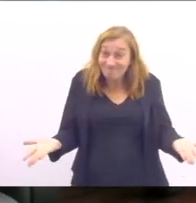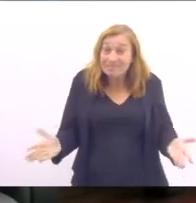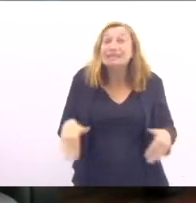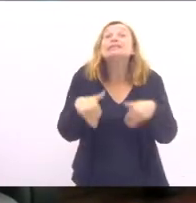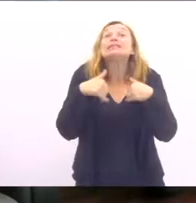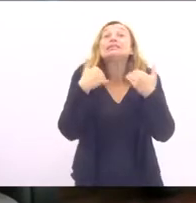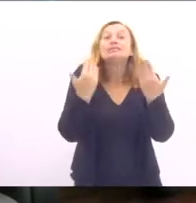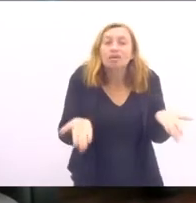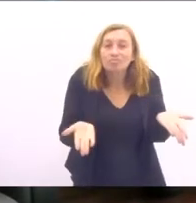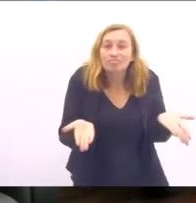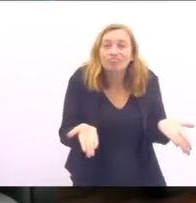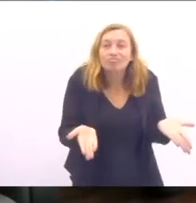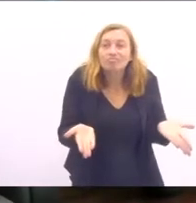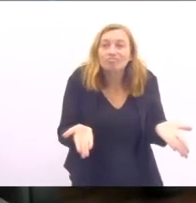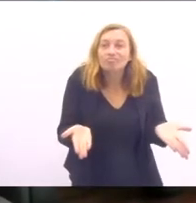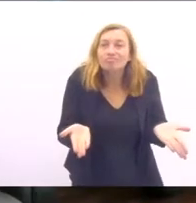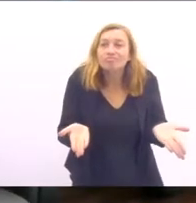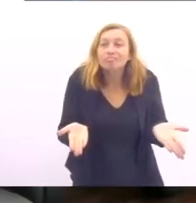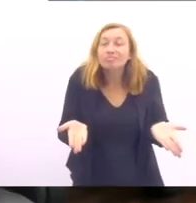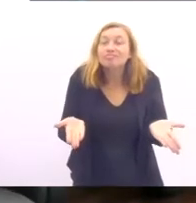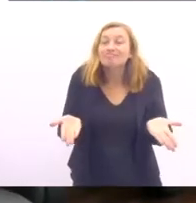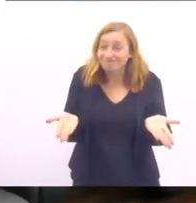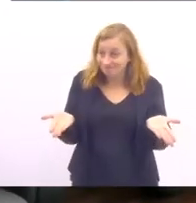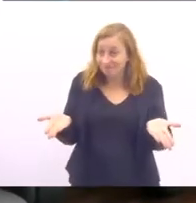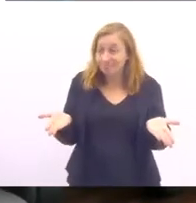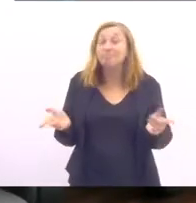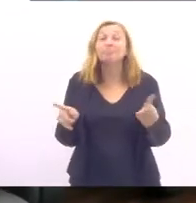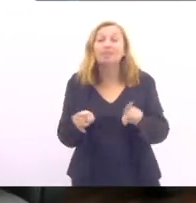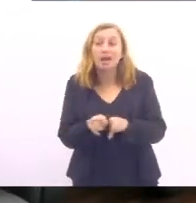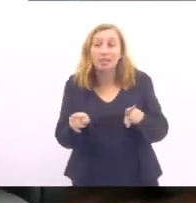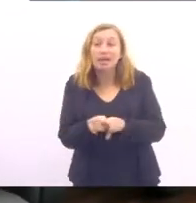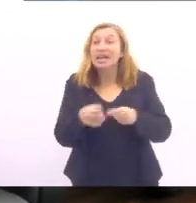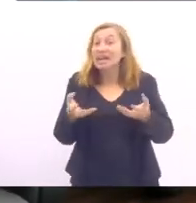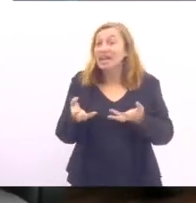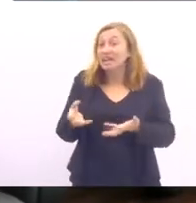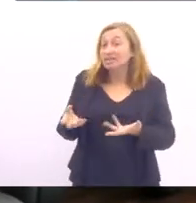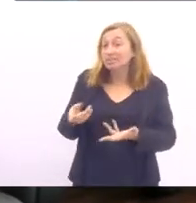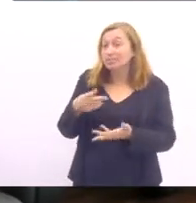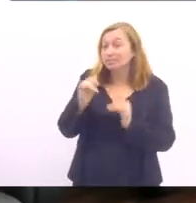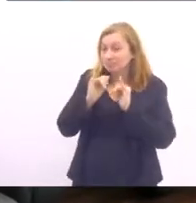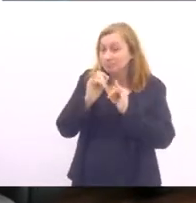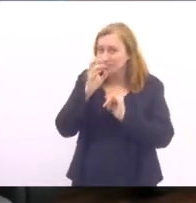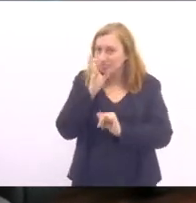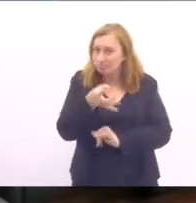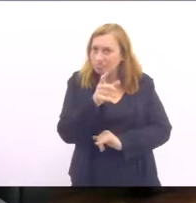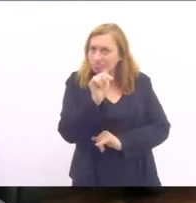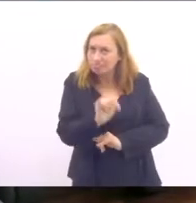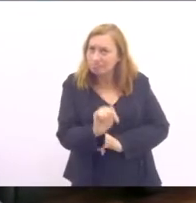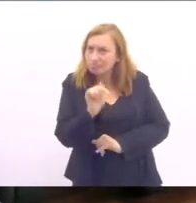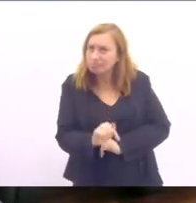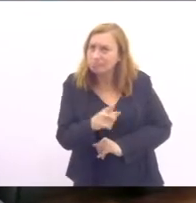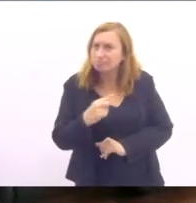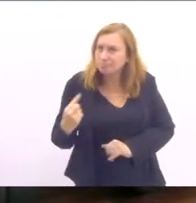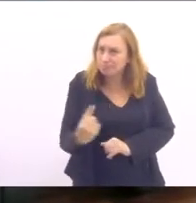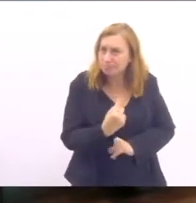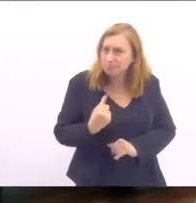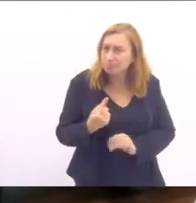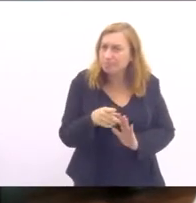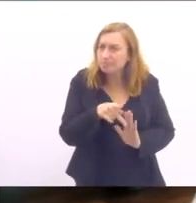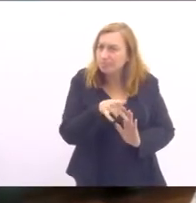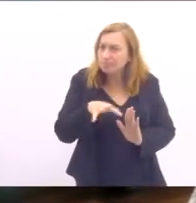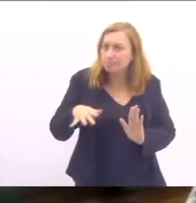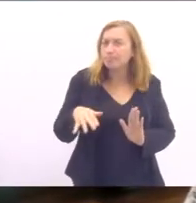Então, e também queremos deixar aqui uma denúncia que nós